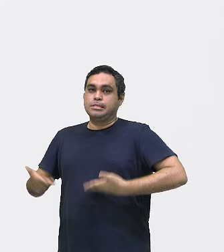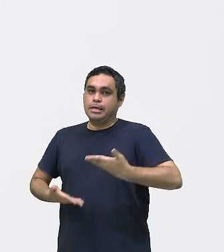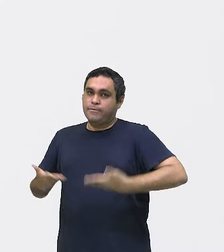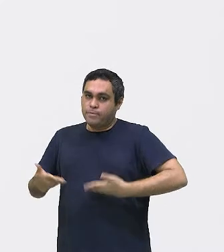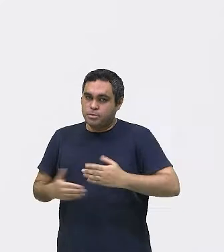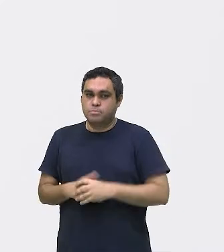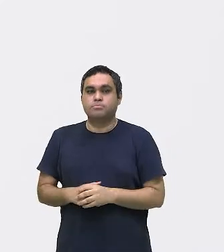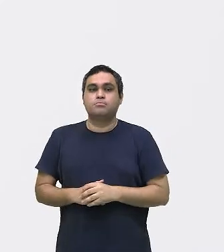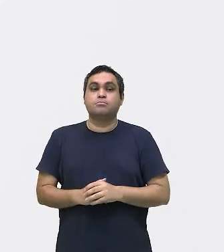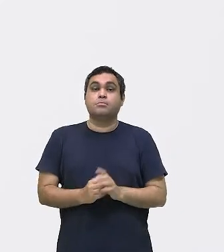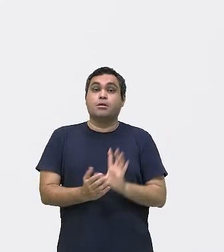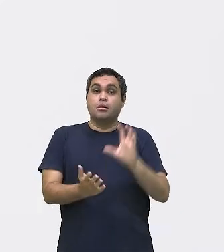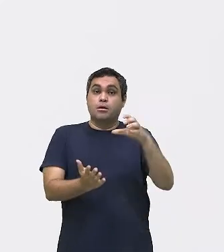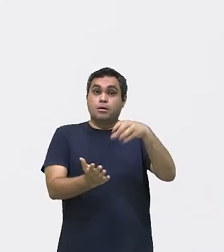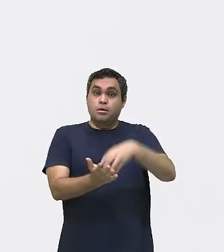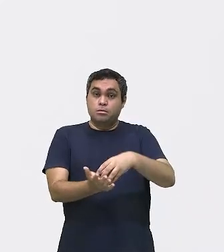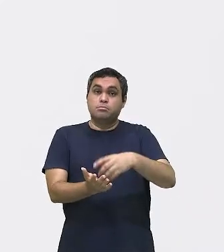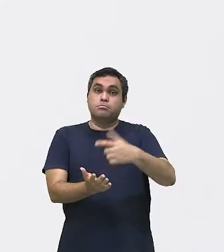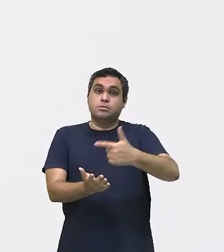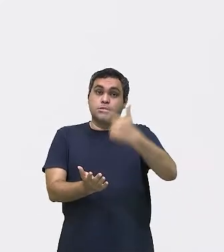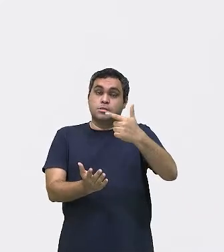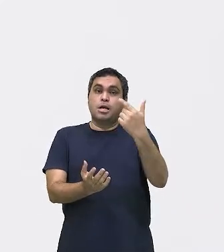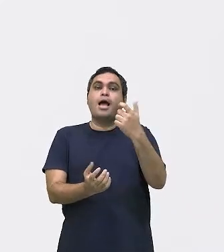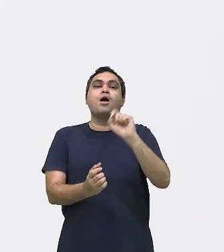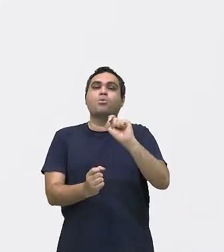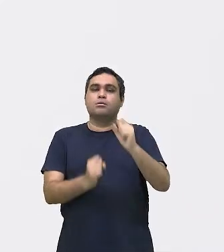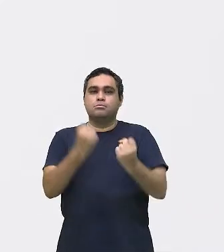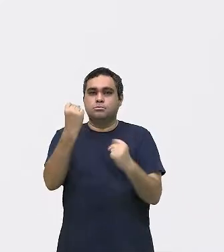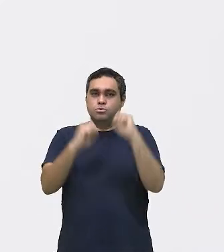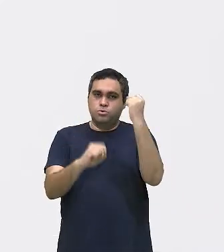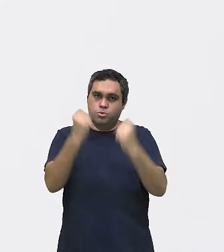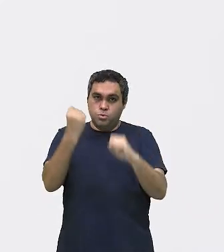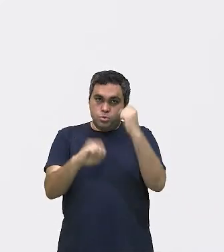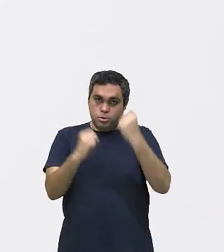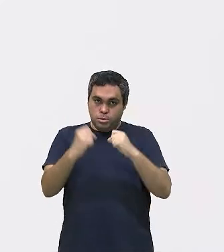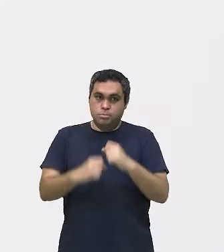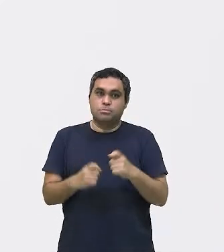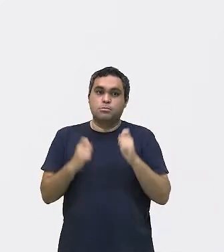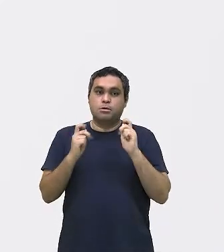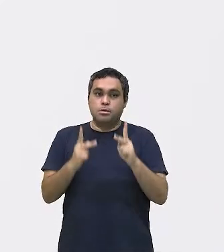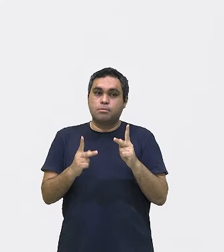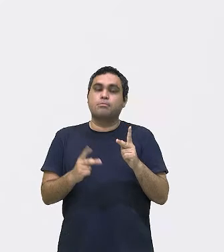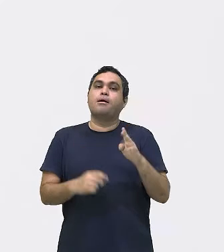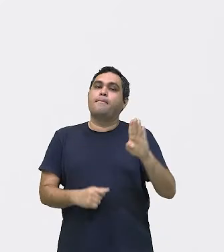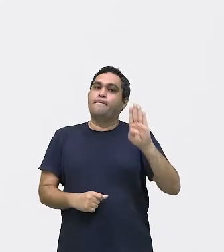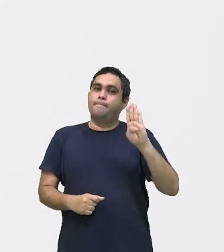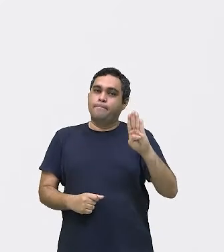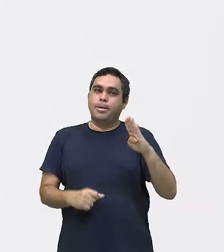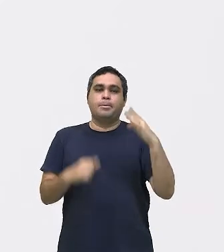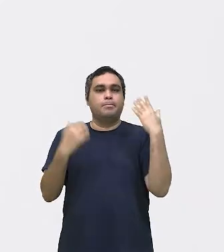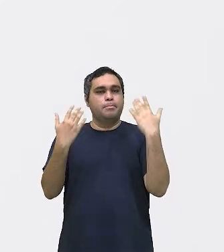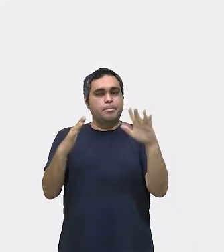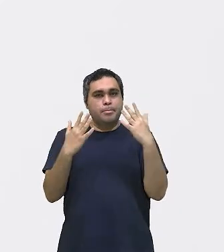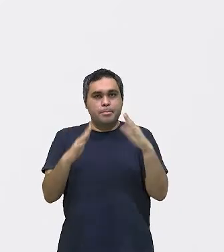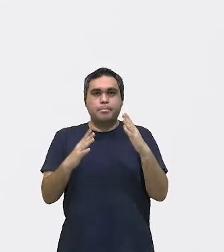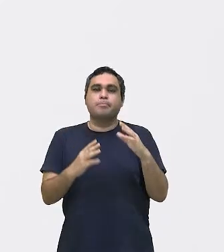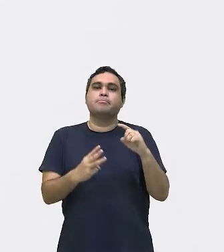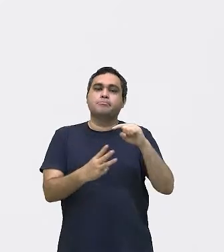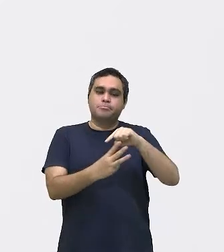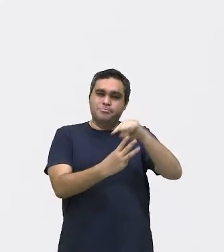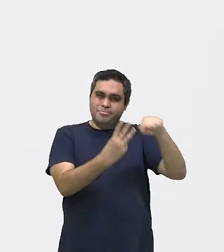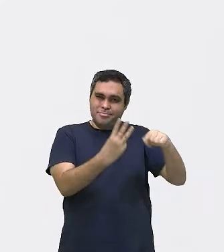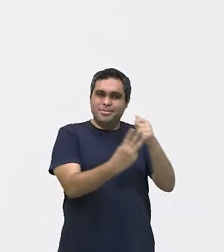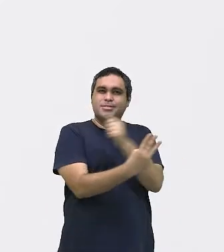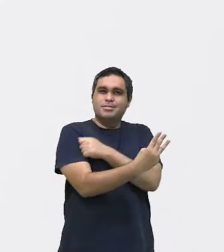indústria fazem parte do setor secundário, alternativa B. Parabéns aí para a Kiara, para o Luiz e